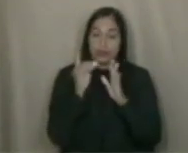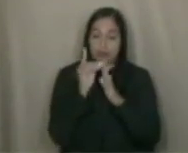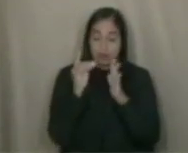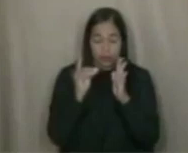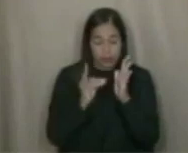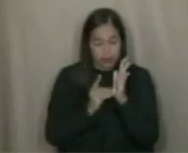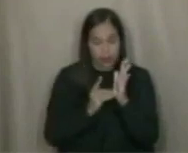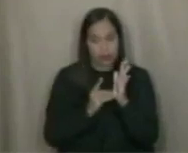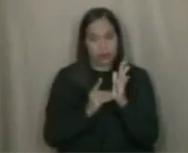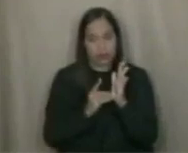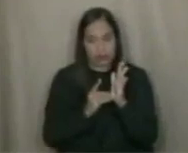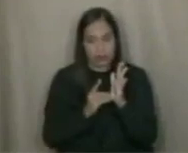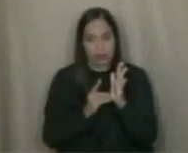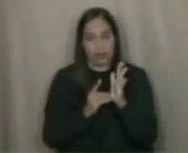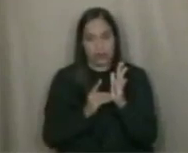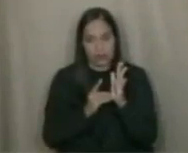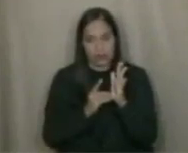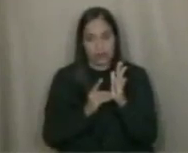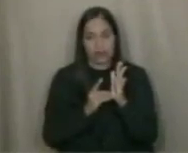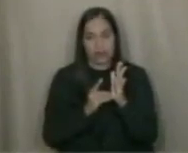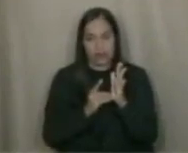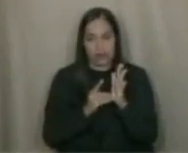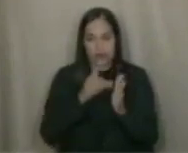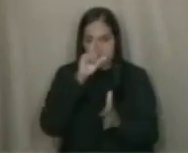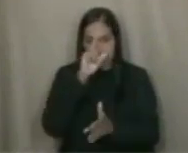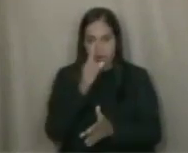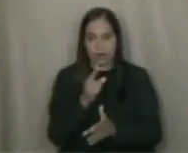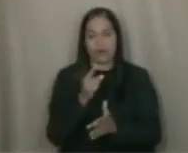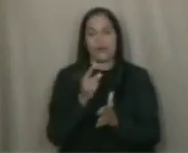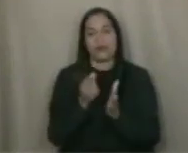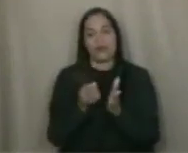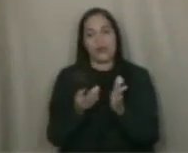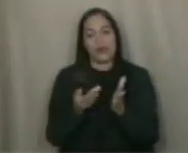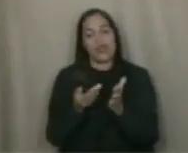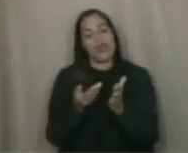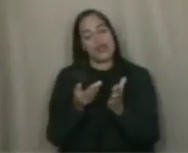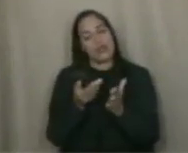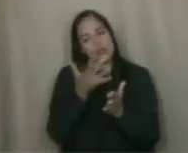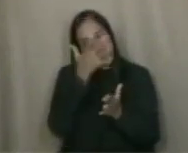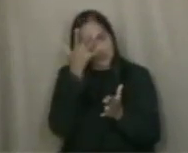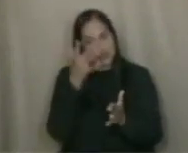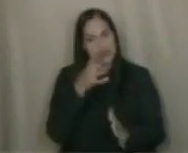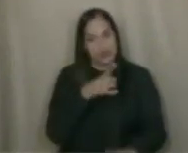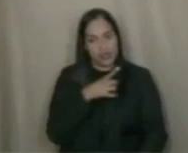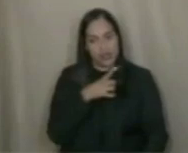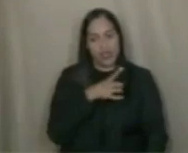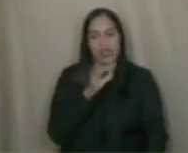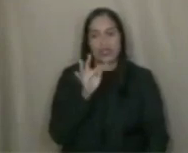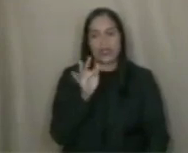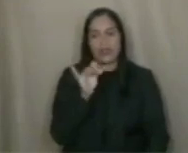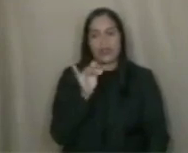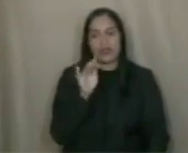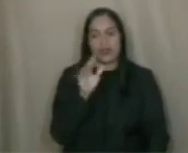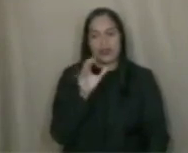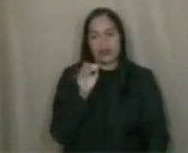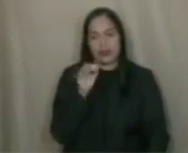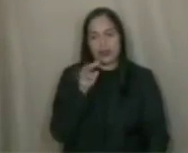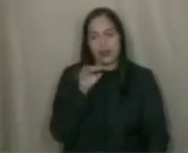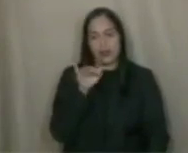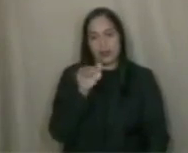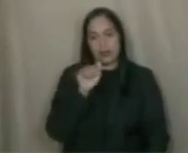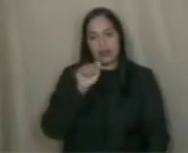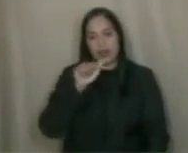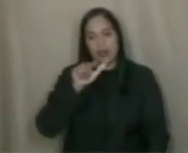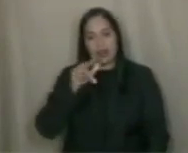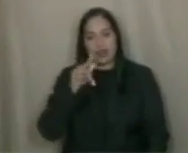a determinação da emissão dessas carteiras para essas pessoas que têm fibromialgia. A gente vai trazer um grande